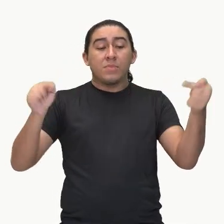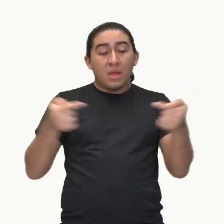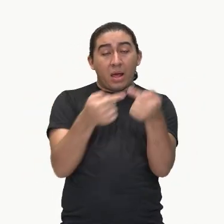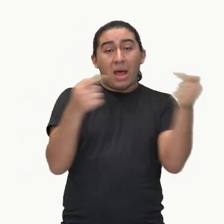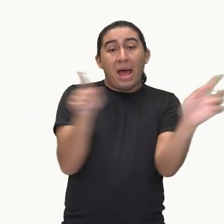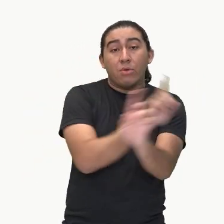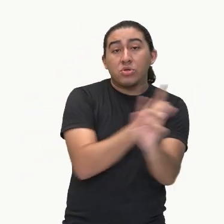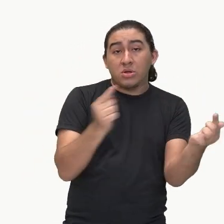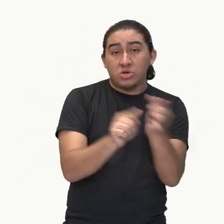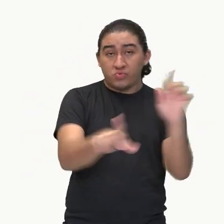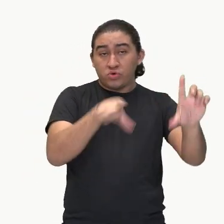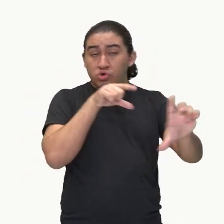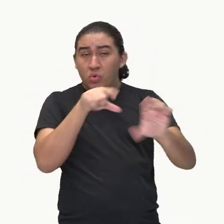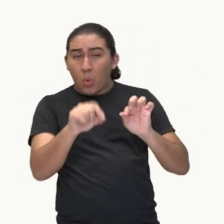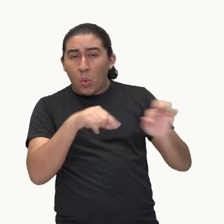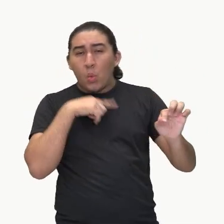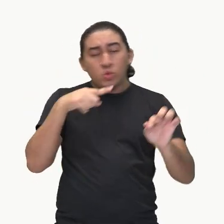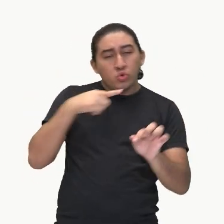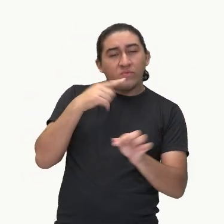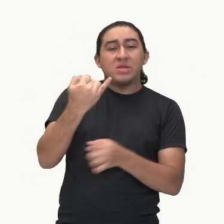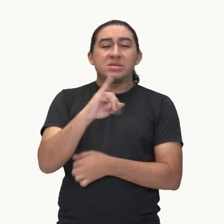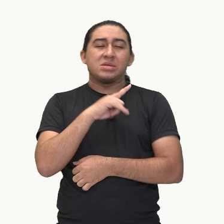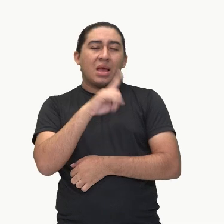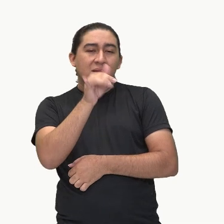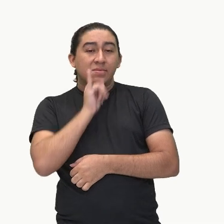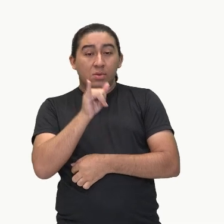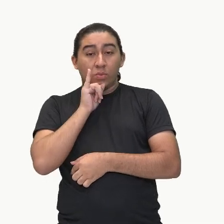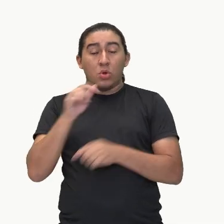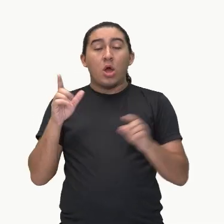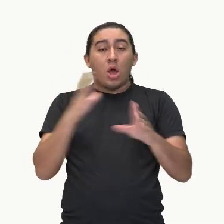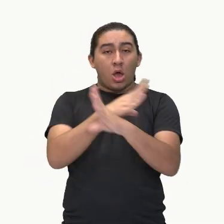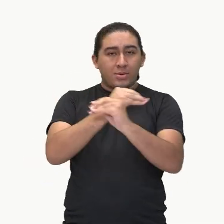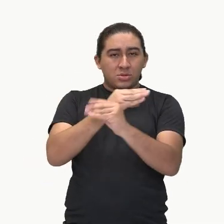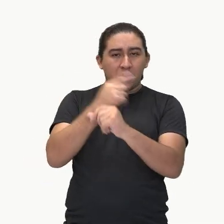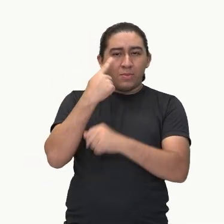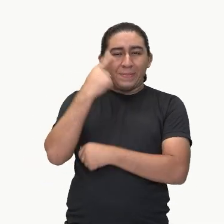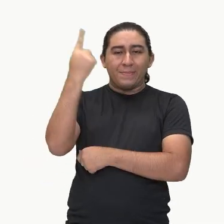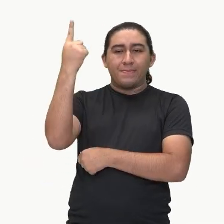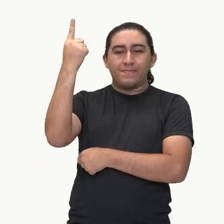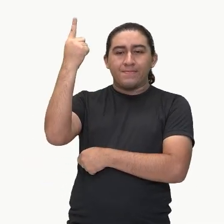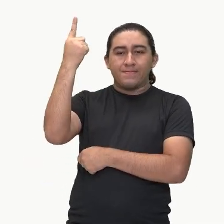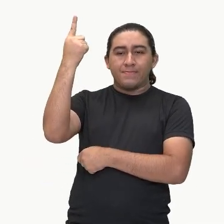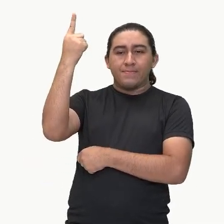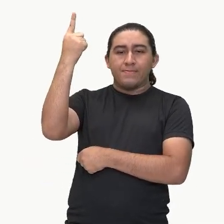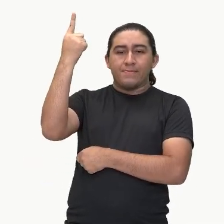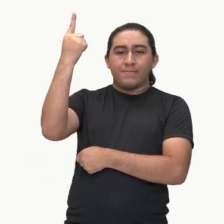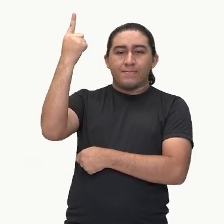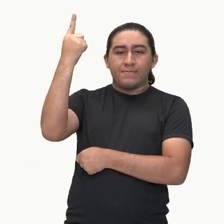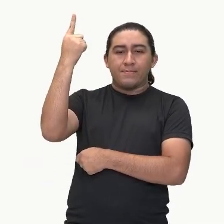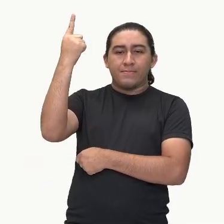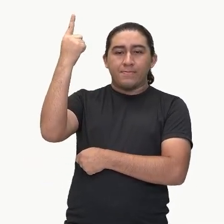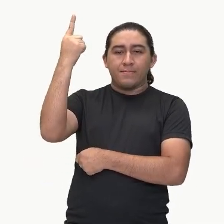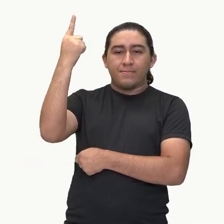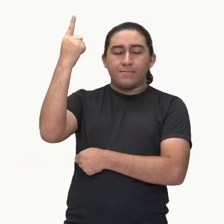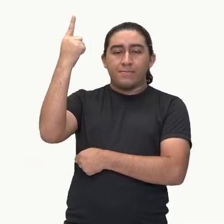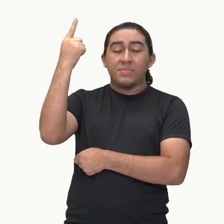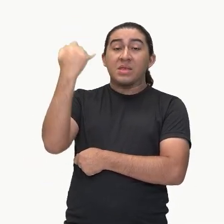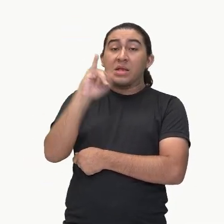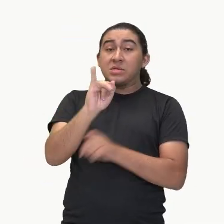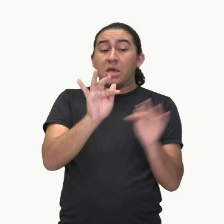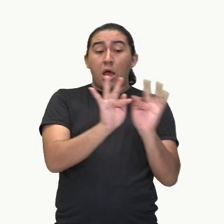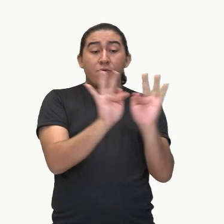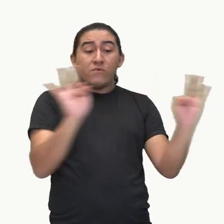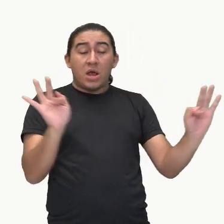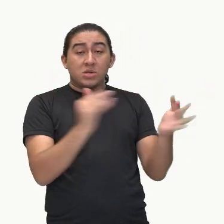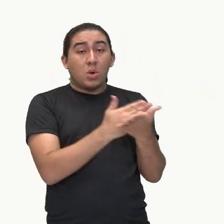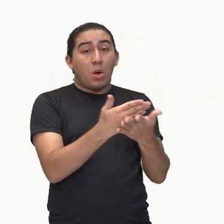né? Quando eu estiver diante dessas conjunções de orações iniciadas por essas